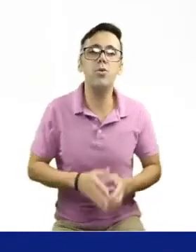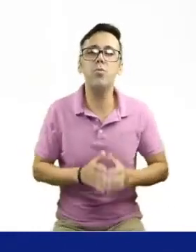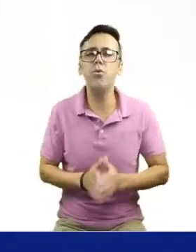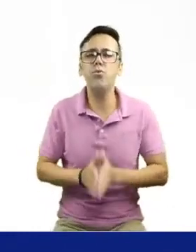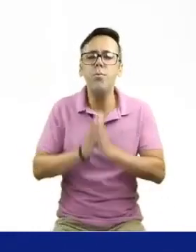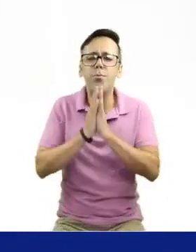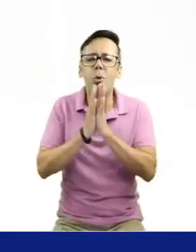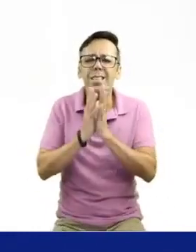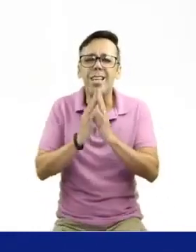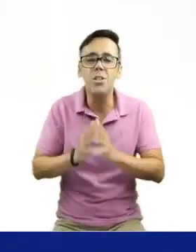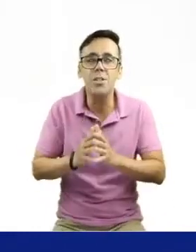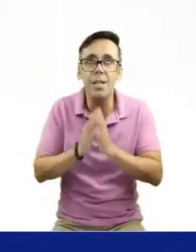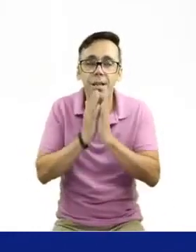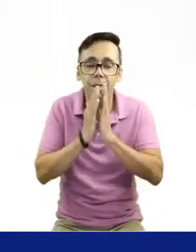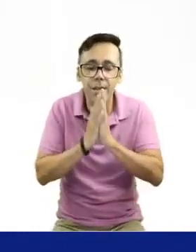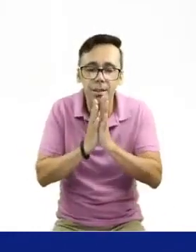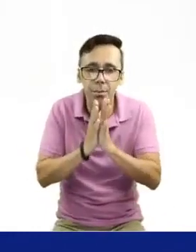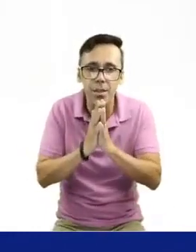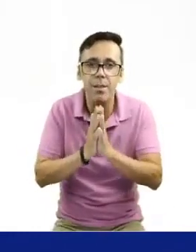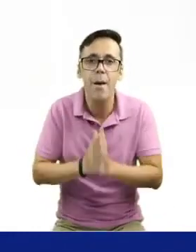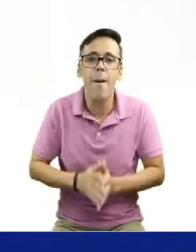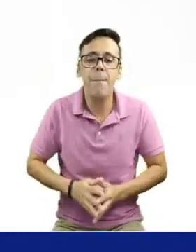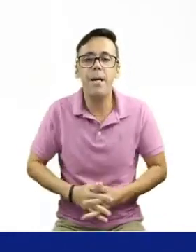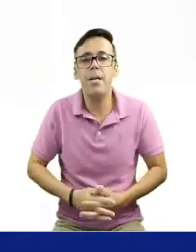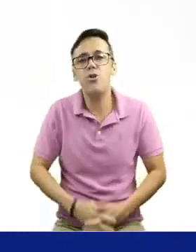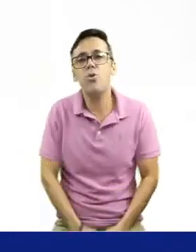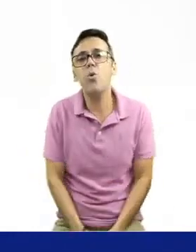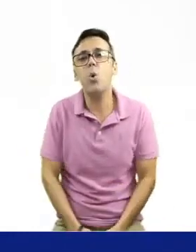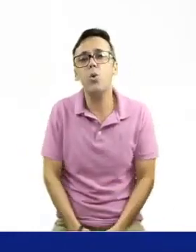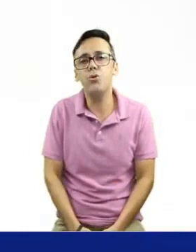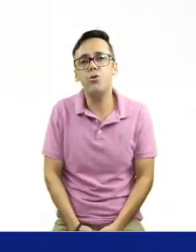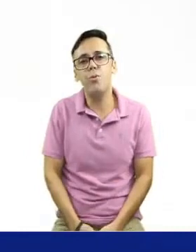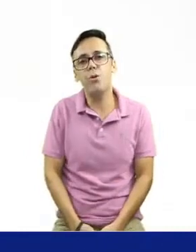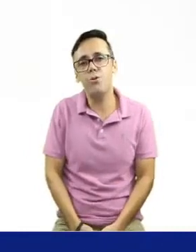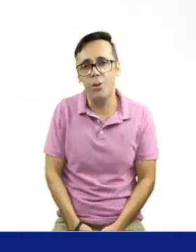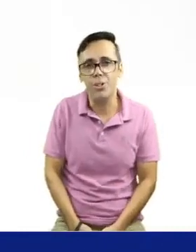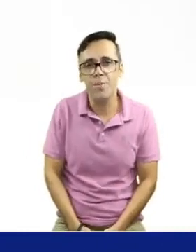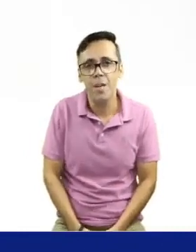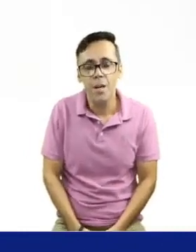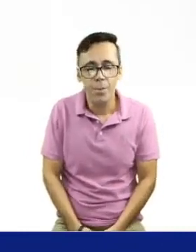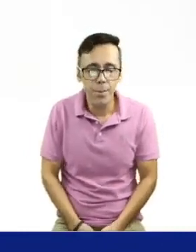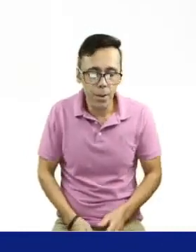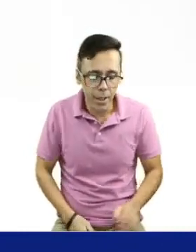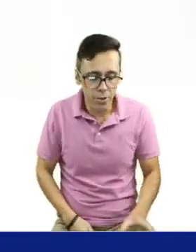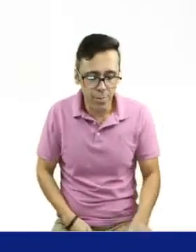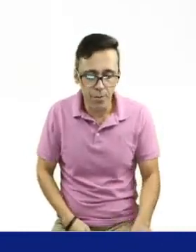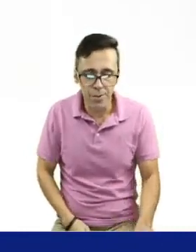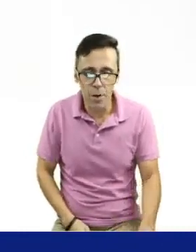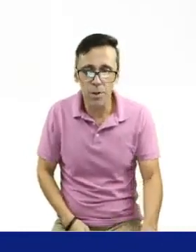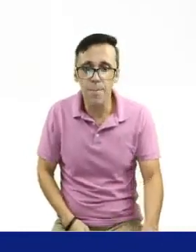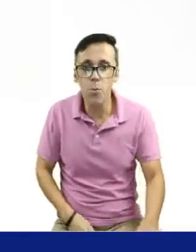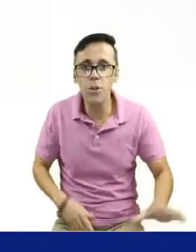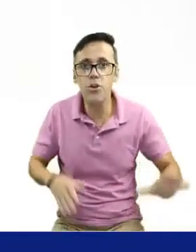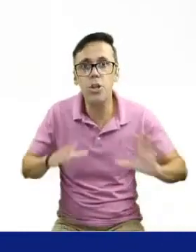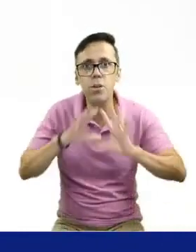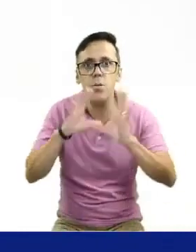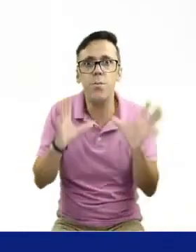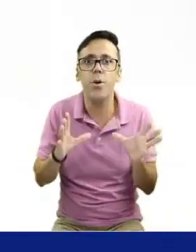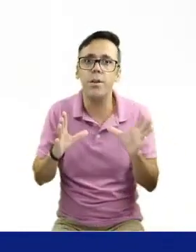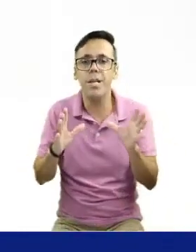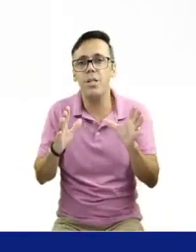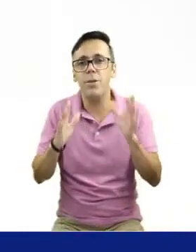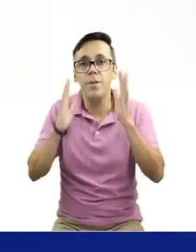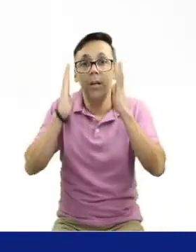informações muito importantes riquíssimas para este concurso de Belo Horizonte primeiro eu quero dizer para você uma coisa muito